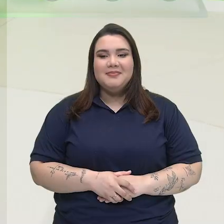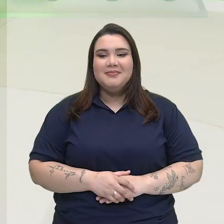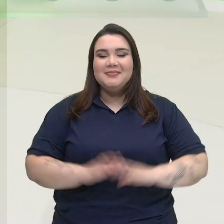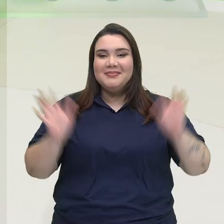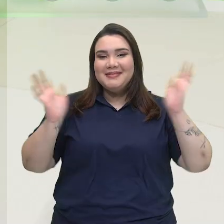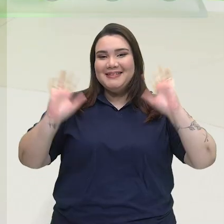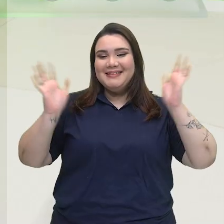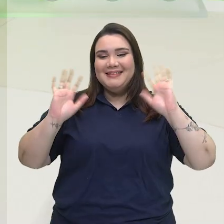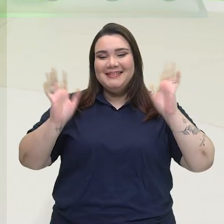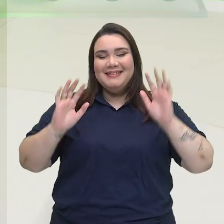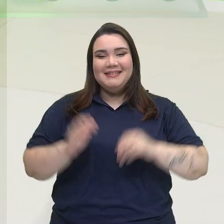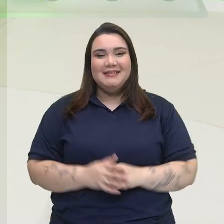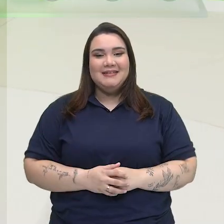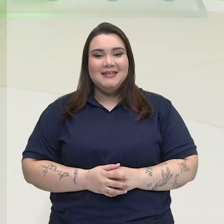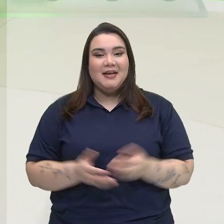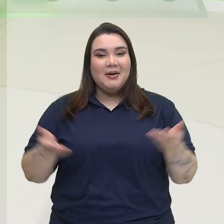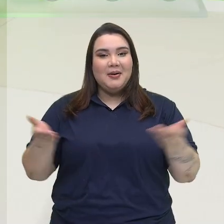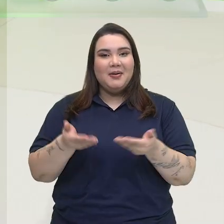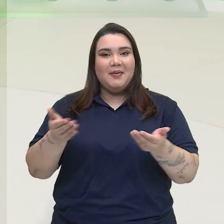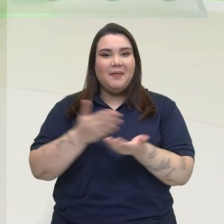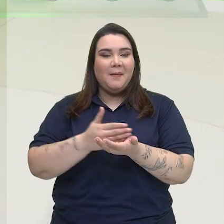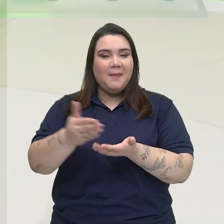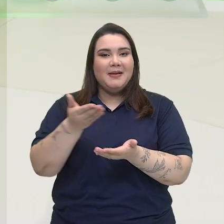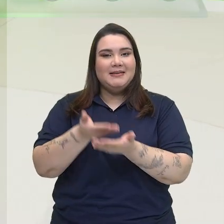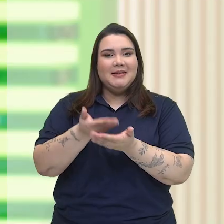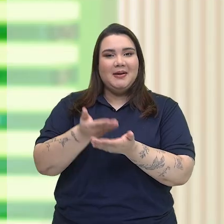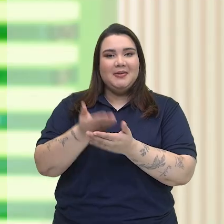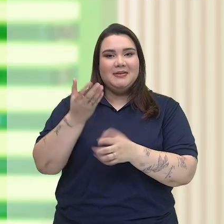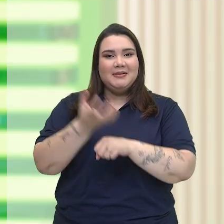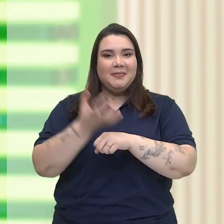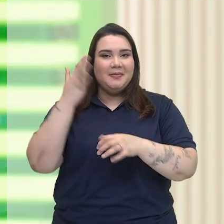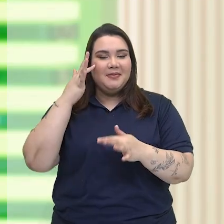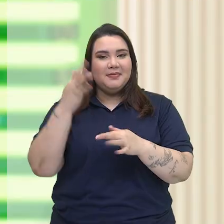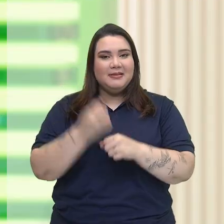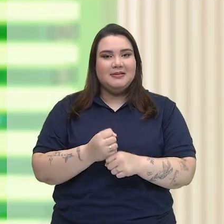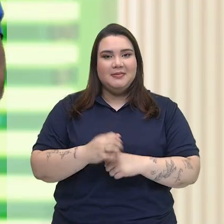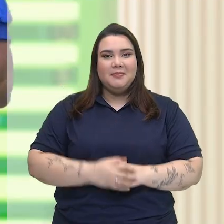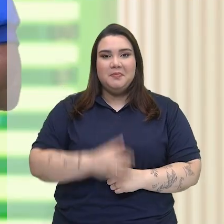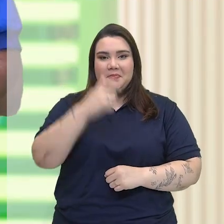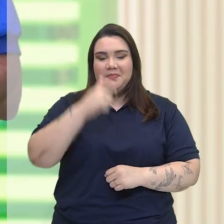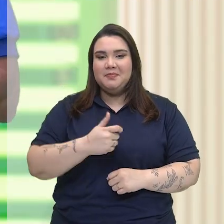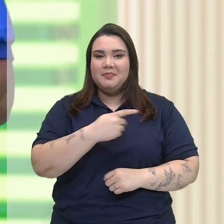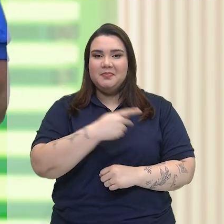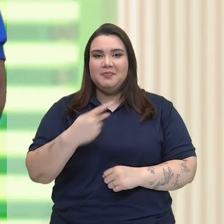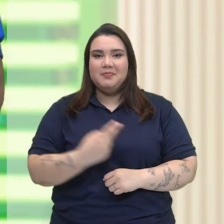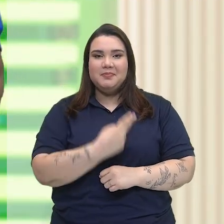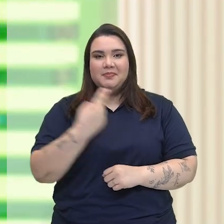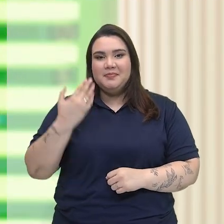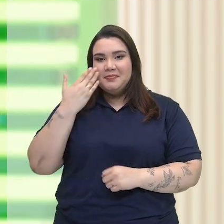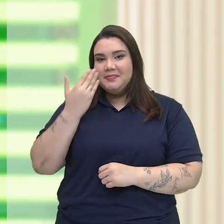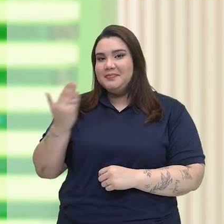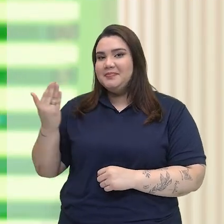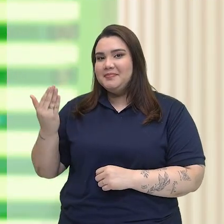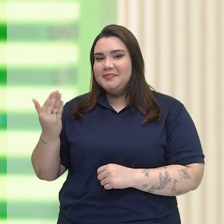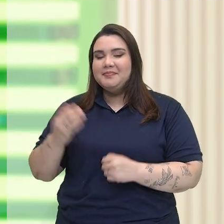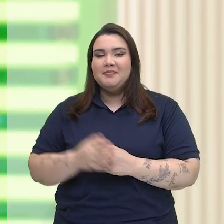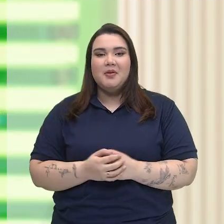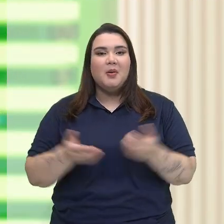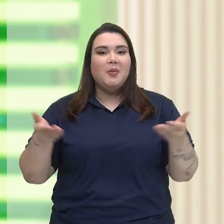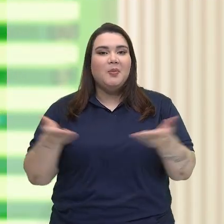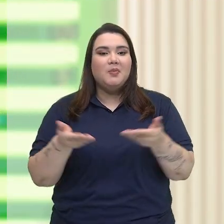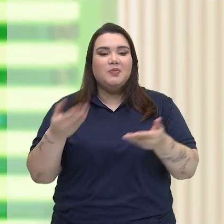Muito bem, queridos alunos, estamos de volta para mais uma aula de física. Eu sou o professor Nelson Bezerra e agora nós